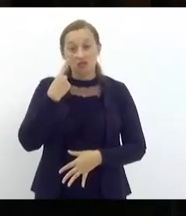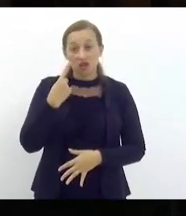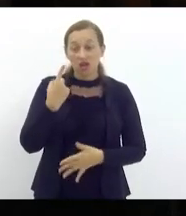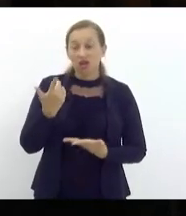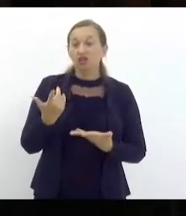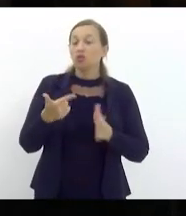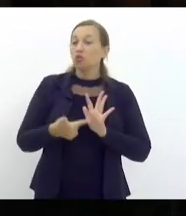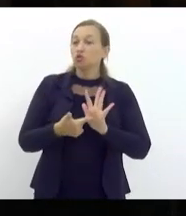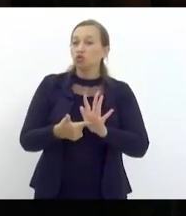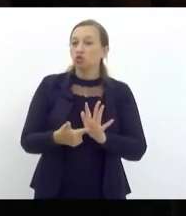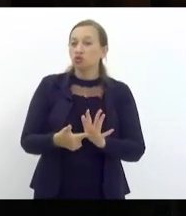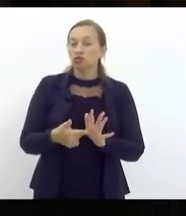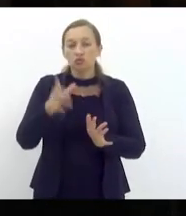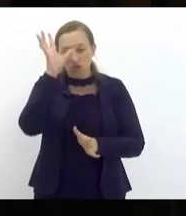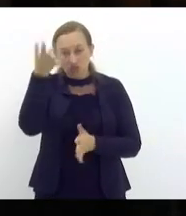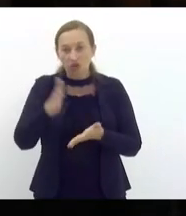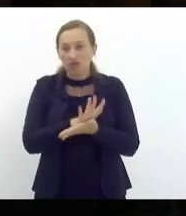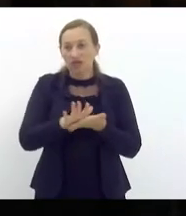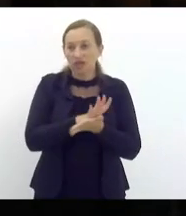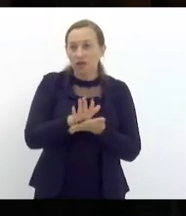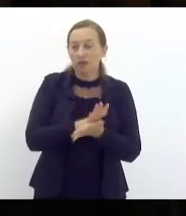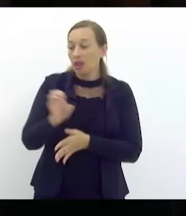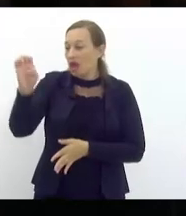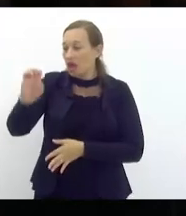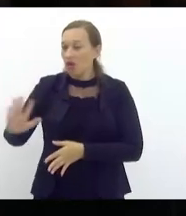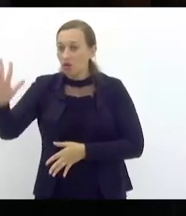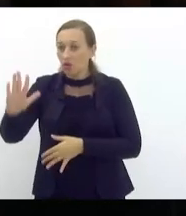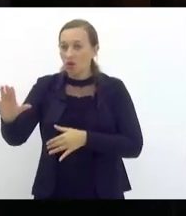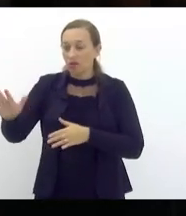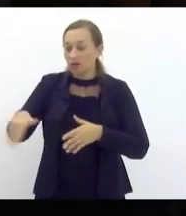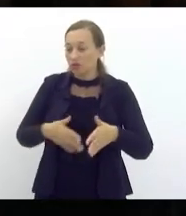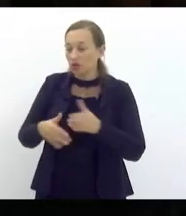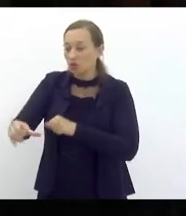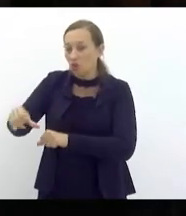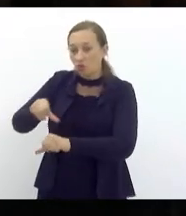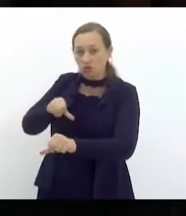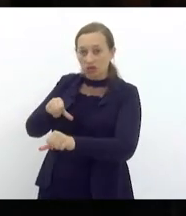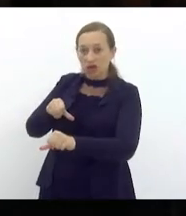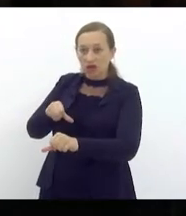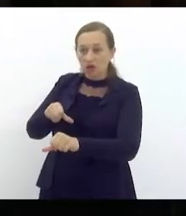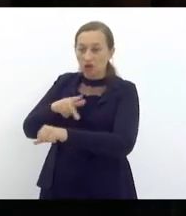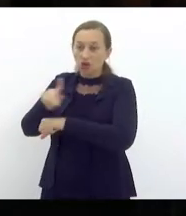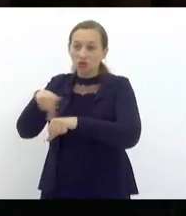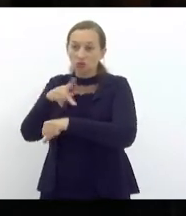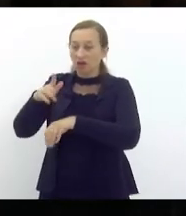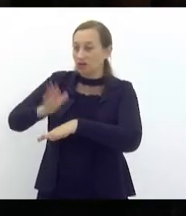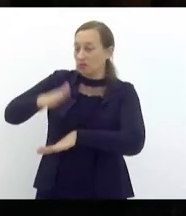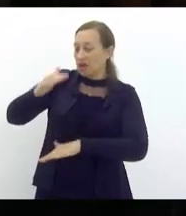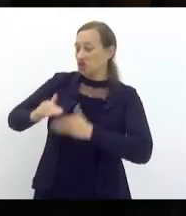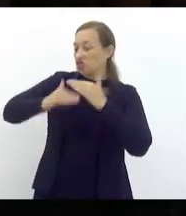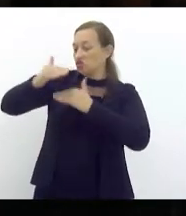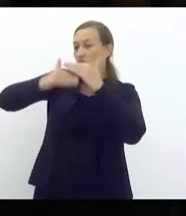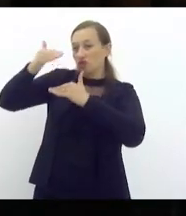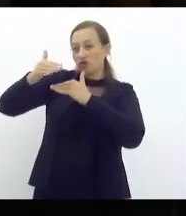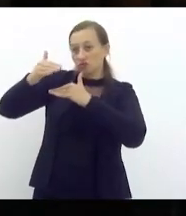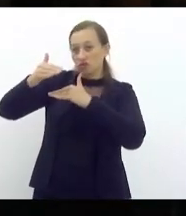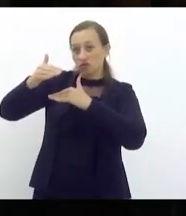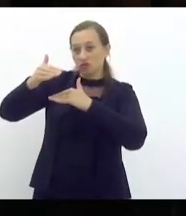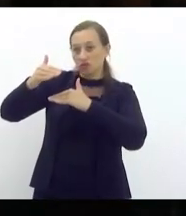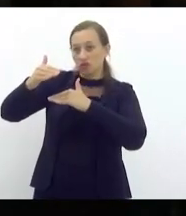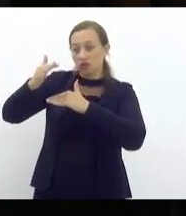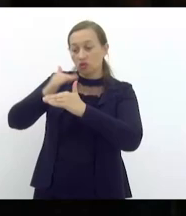mais caro para o povo pagar a Europa tá no caminho contrário os países ditos mais desenvolvidos estão